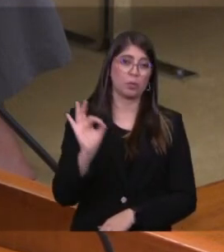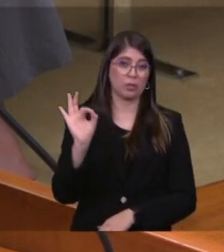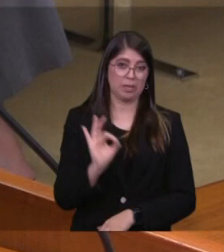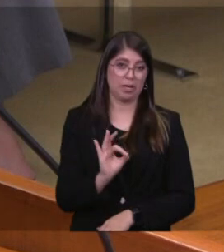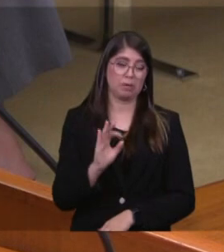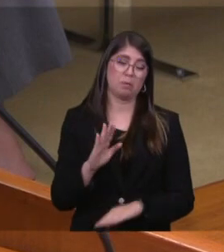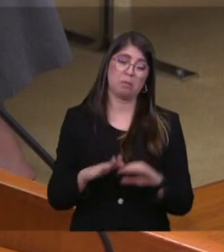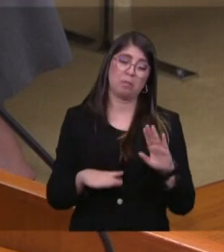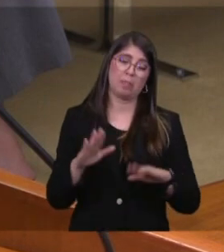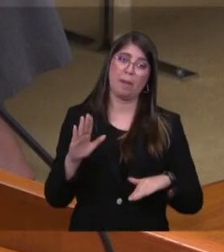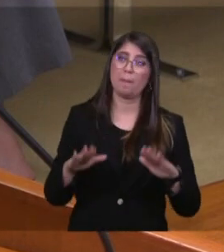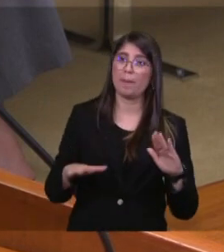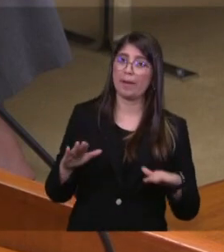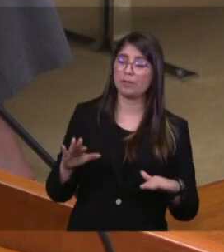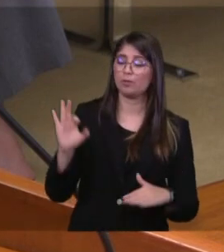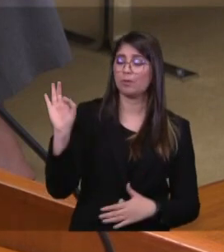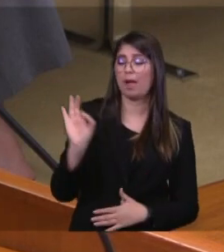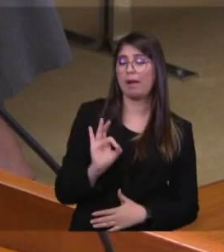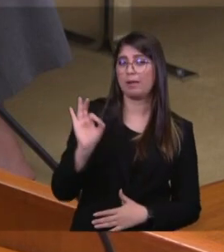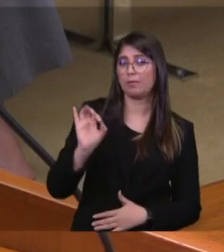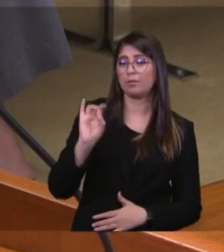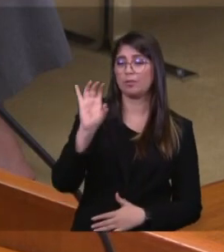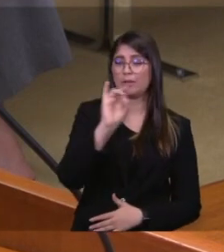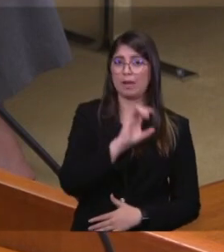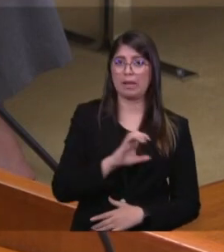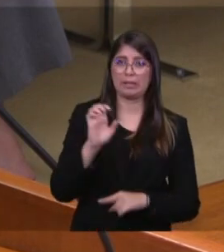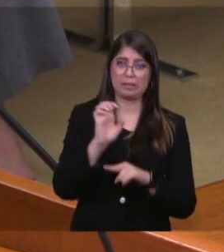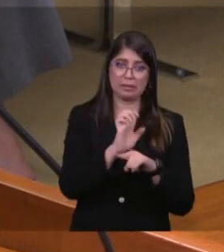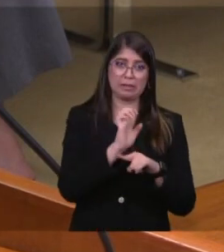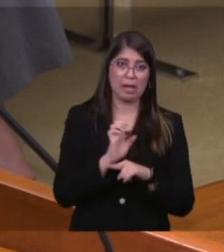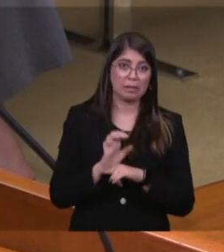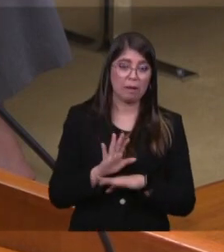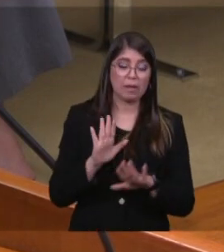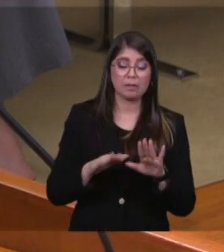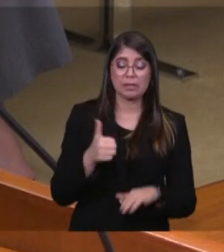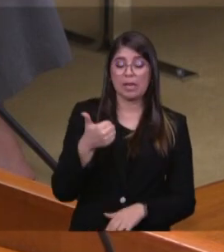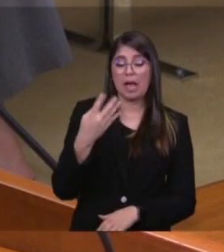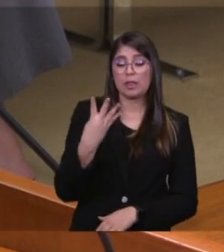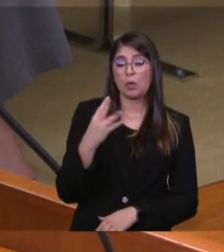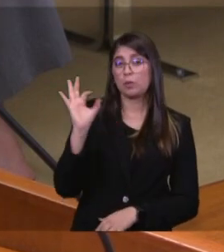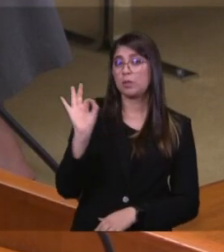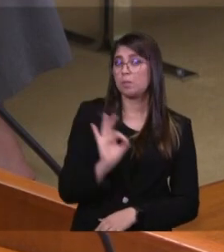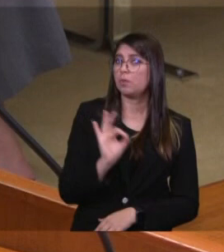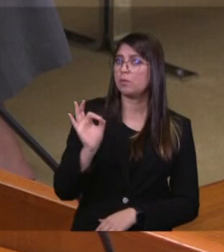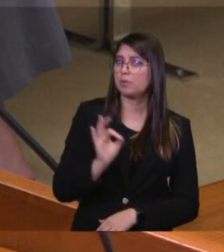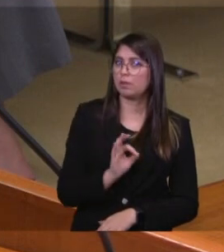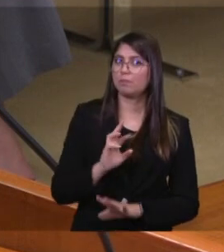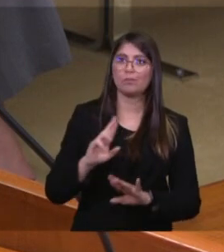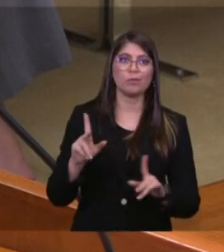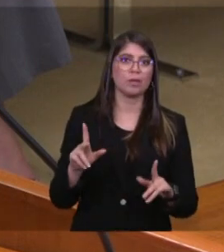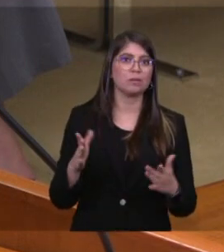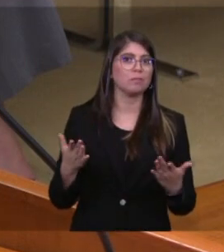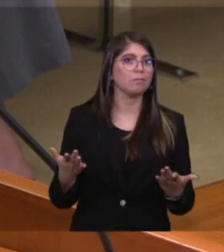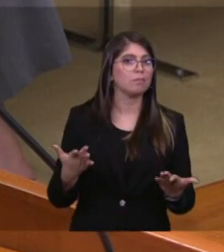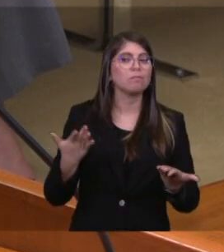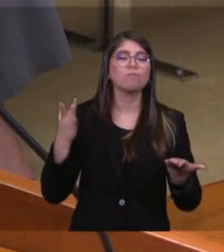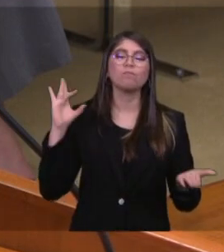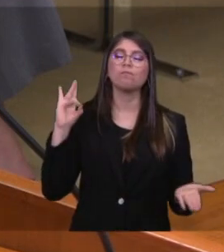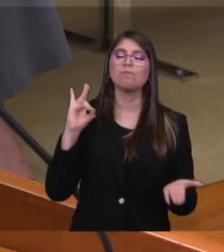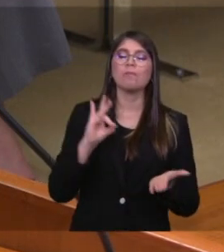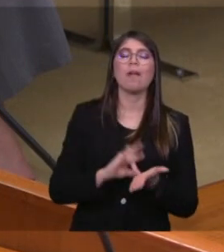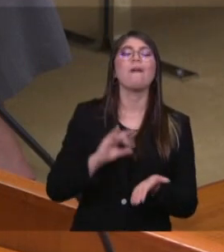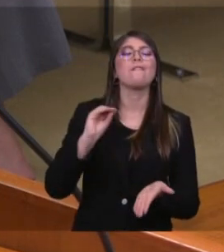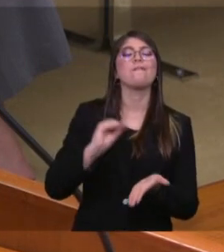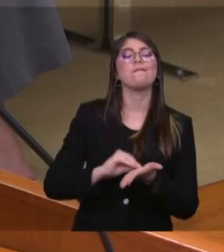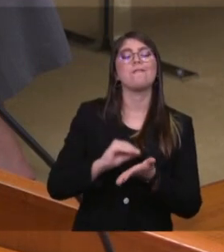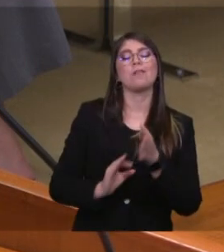dependendo da alíquota interestadual. 14%. Aí que a gente pode falar verdadeiramente de uma